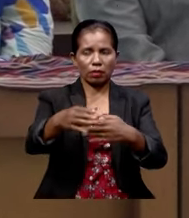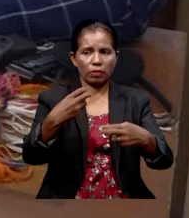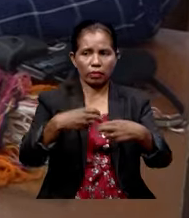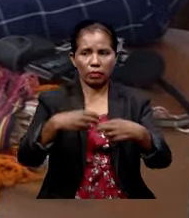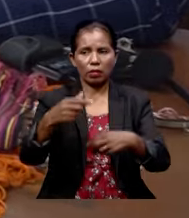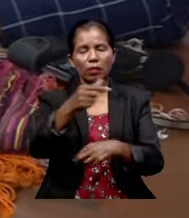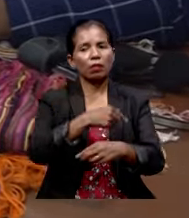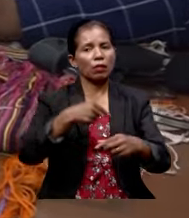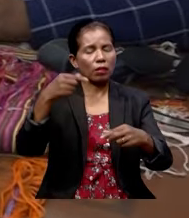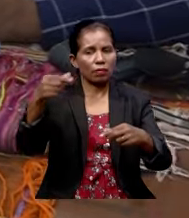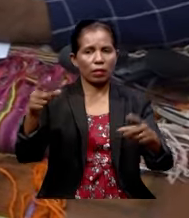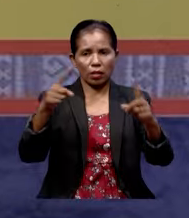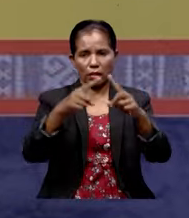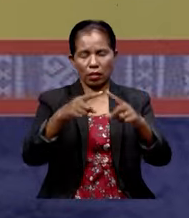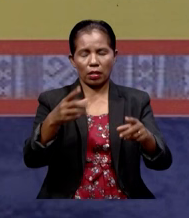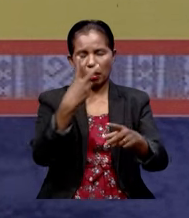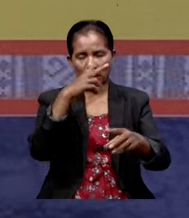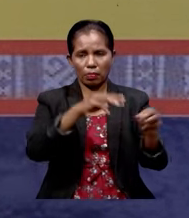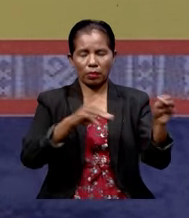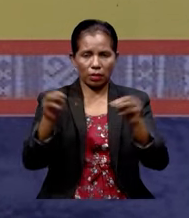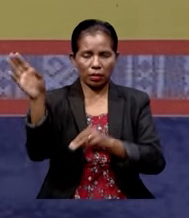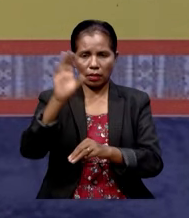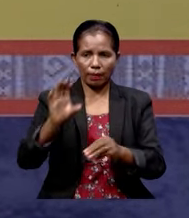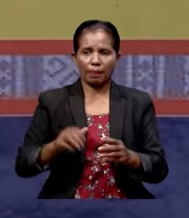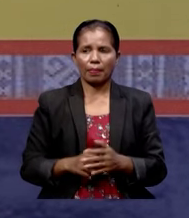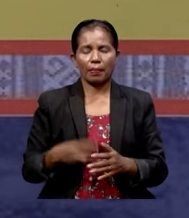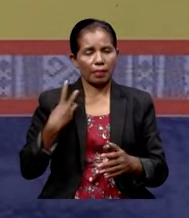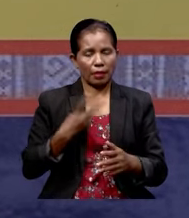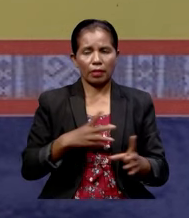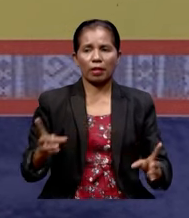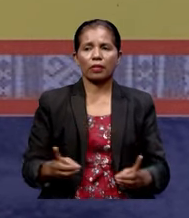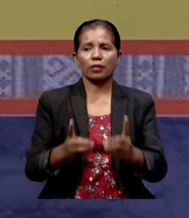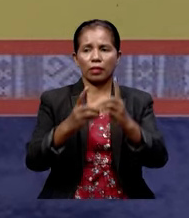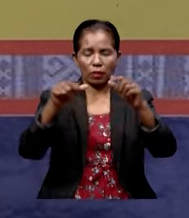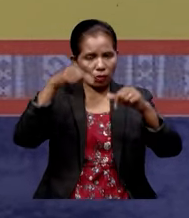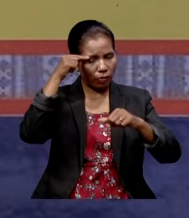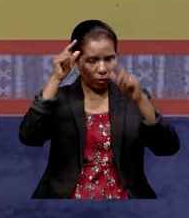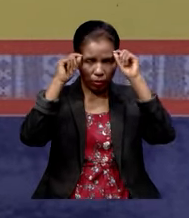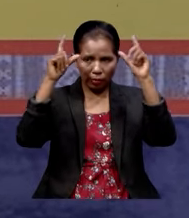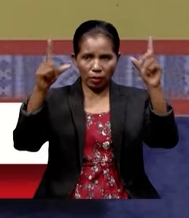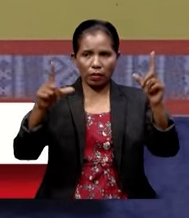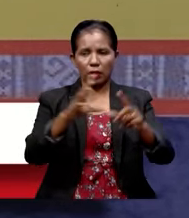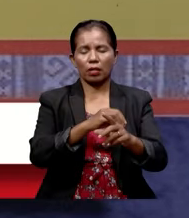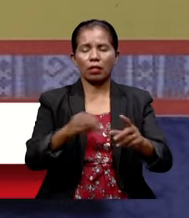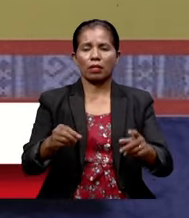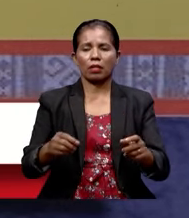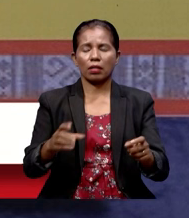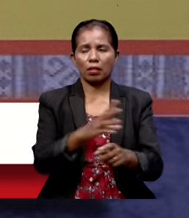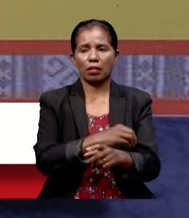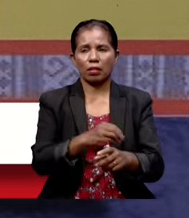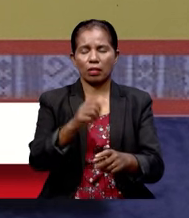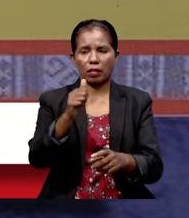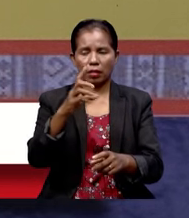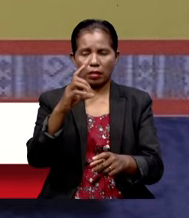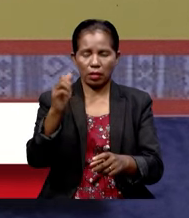global ligado ao assunto mudanças climáticas. Visto o outro nome da ação, Governo Timor-Leste, ratifica a UNE, começando as